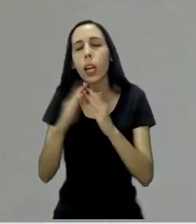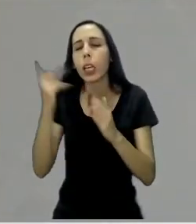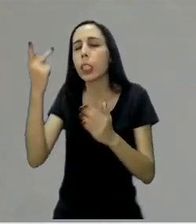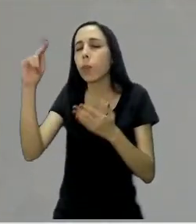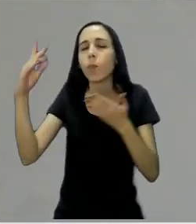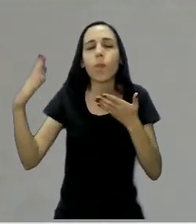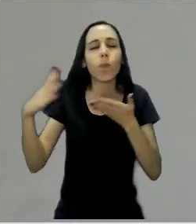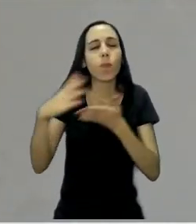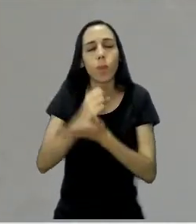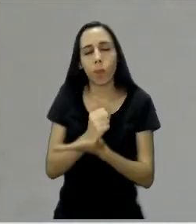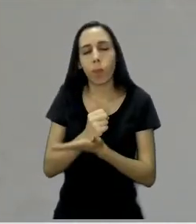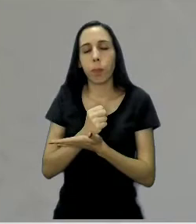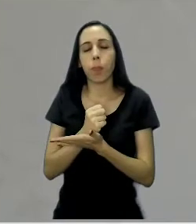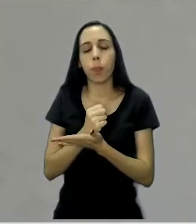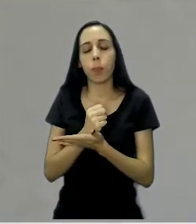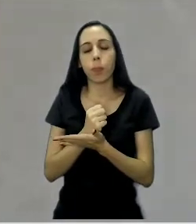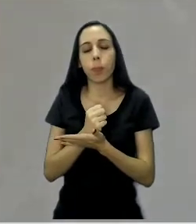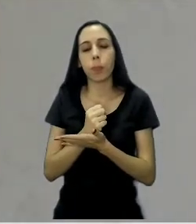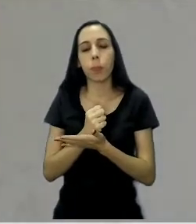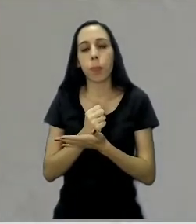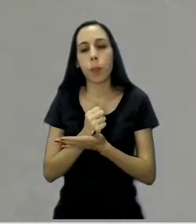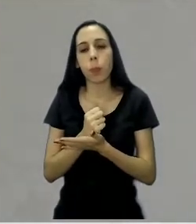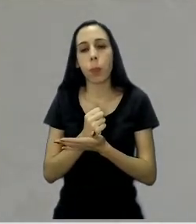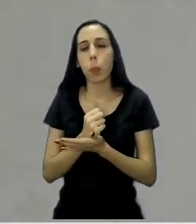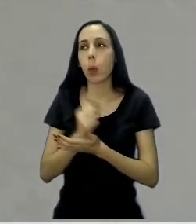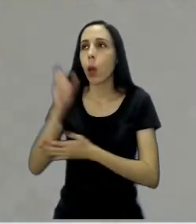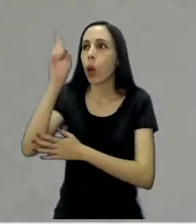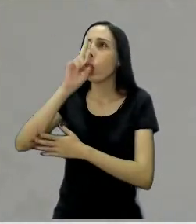casa, a tua salvação.